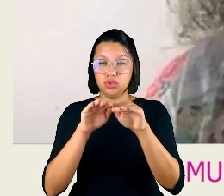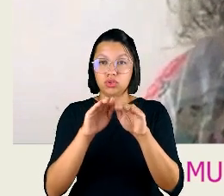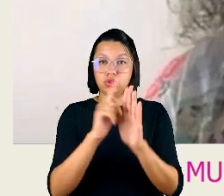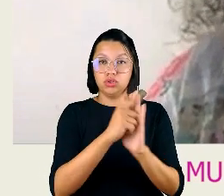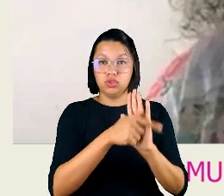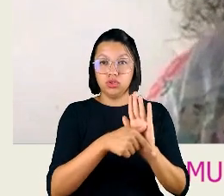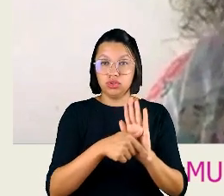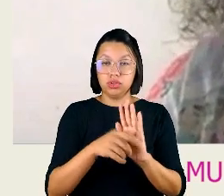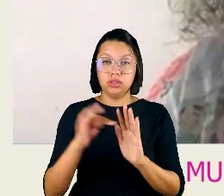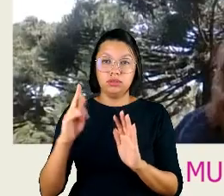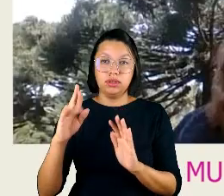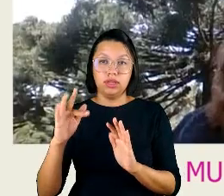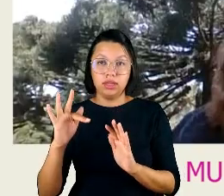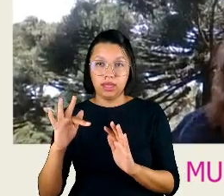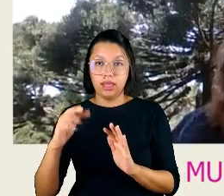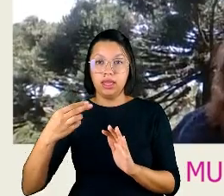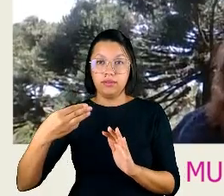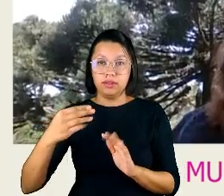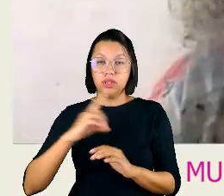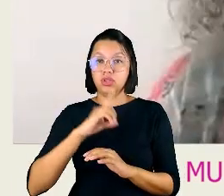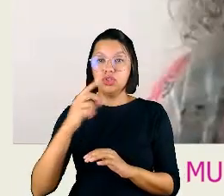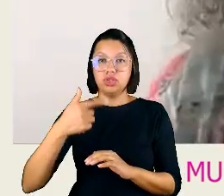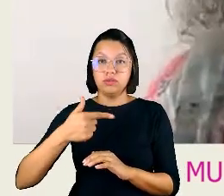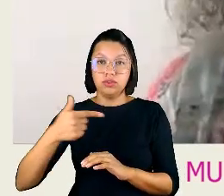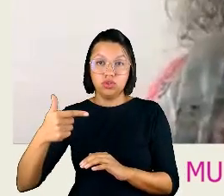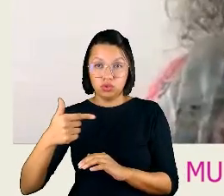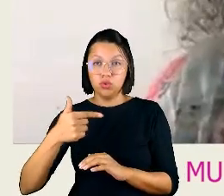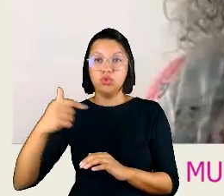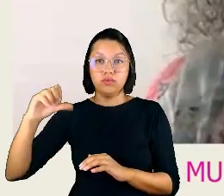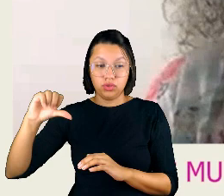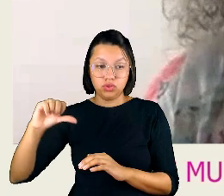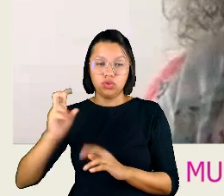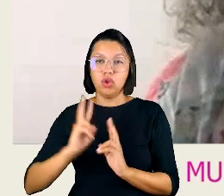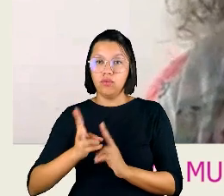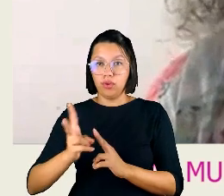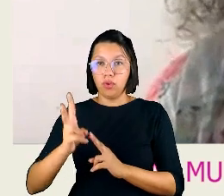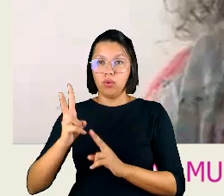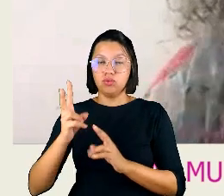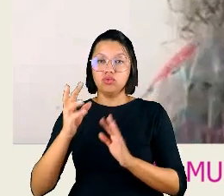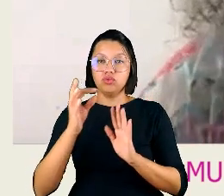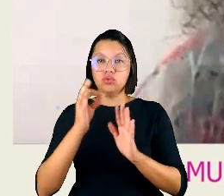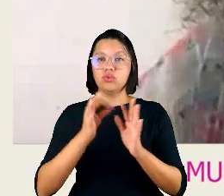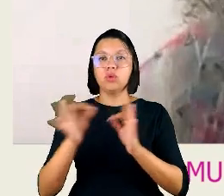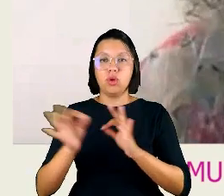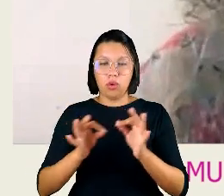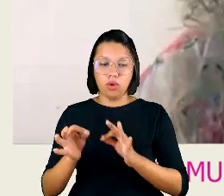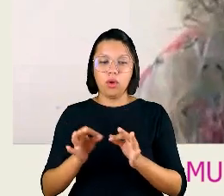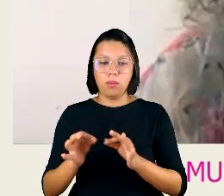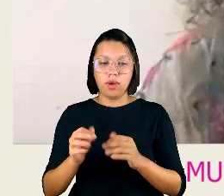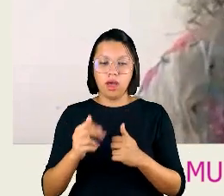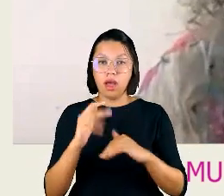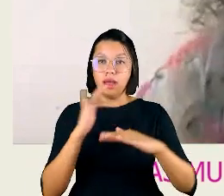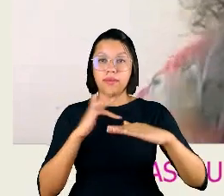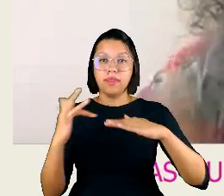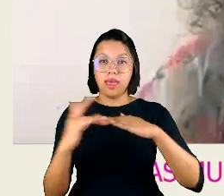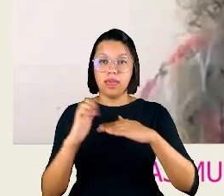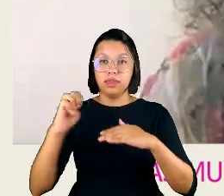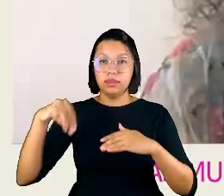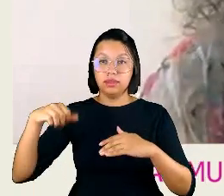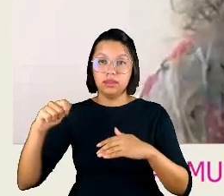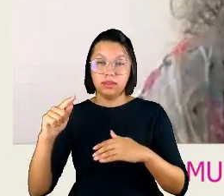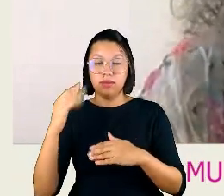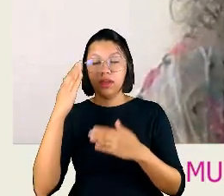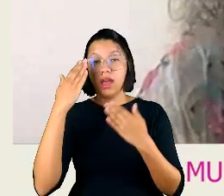e dia 29 segue a programação, depois nos acompanhe nas redes da EMAG. Agradecer mais uma vez a doutora Inês Virgínia e a